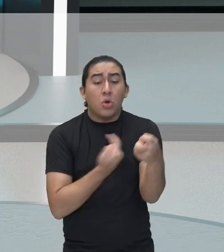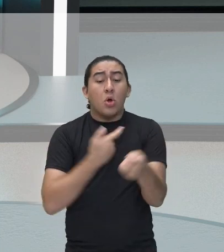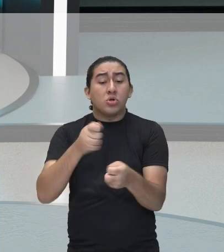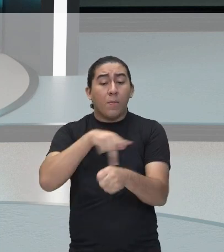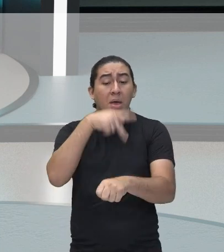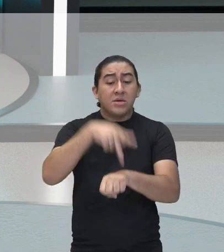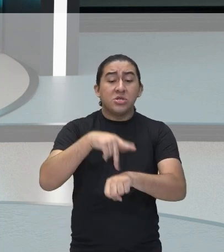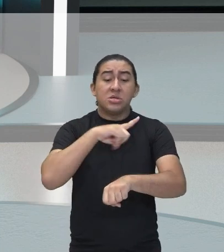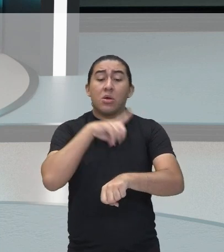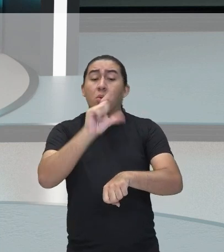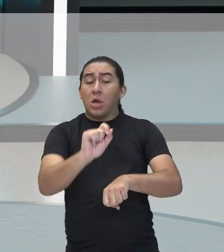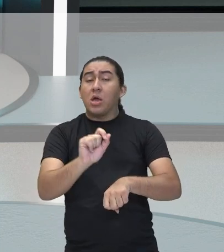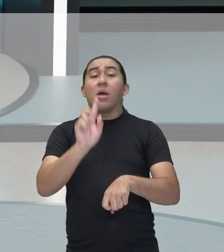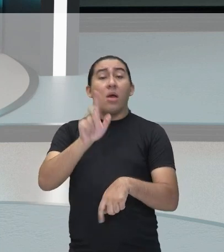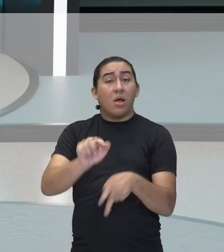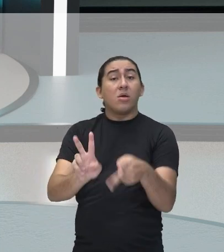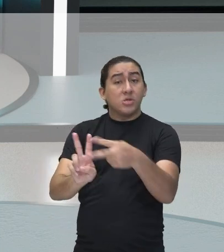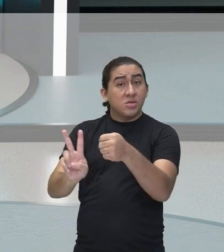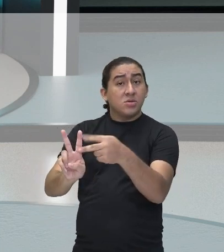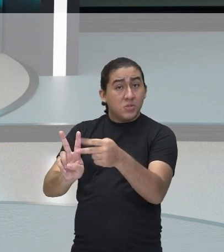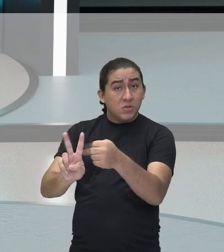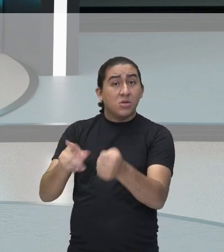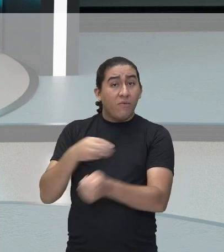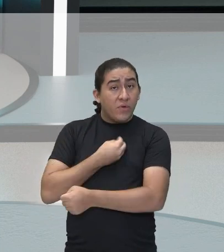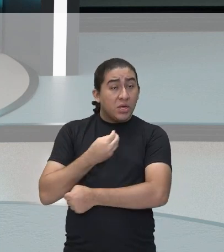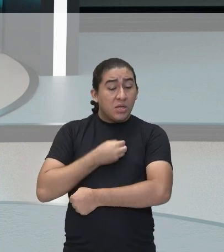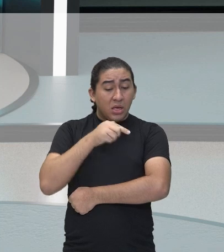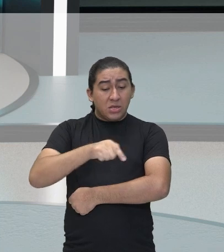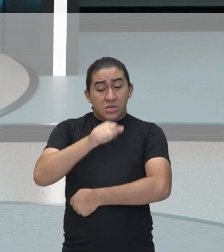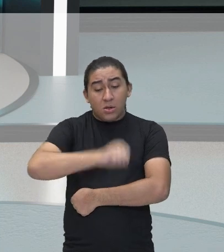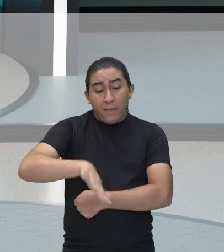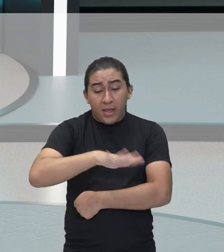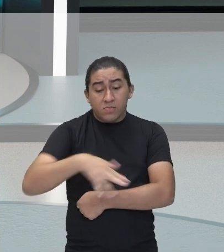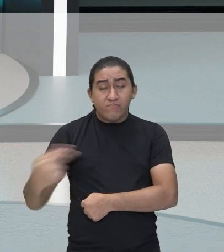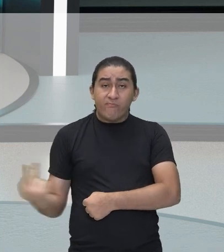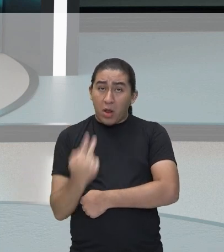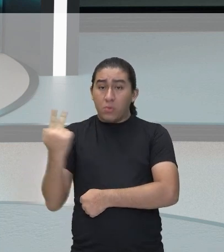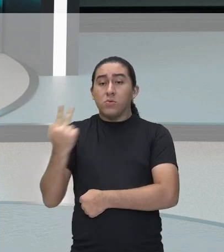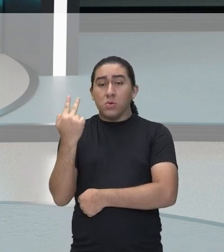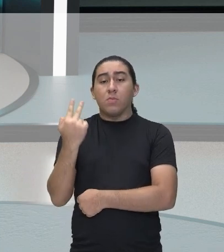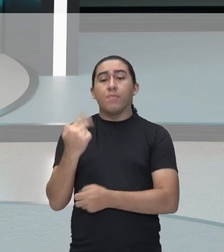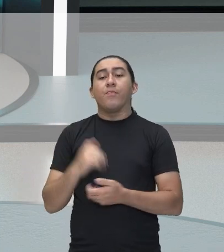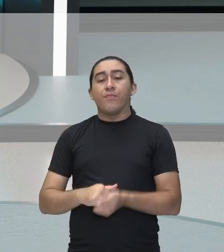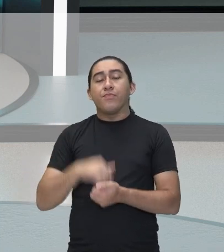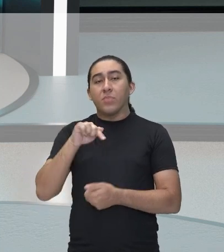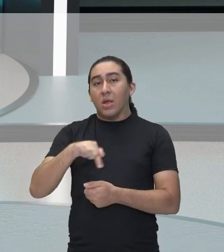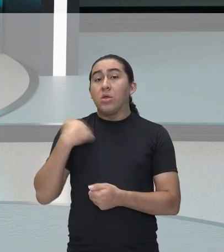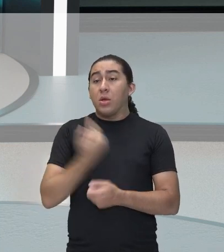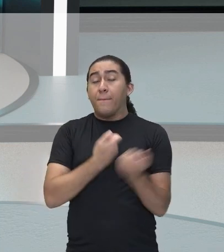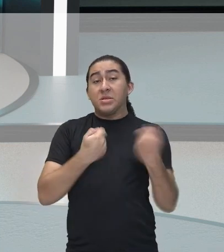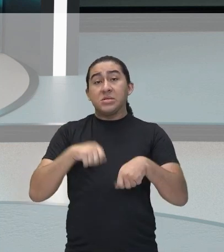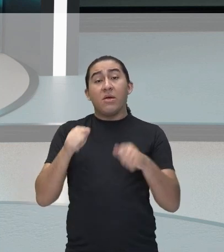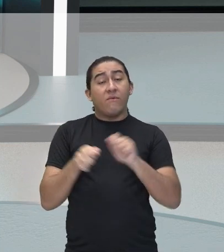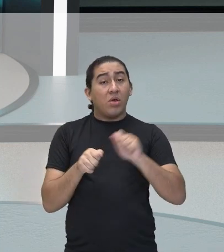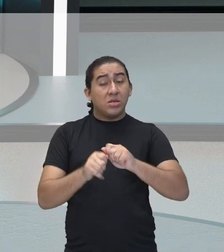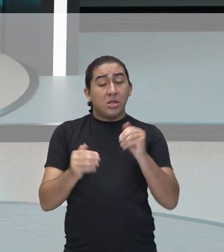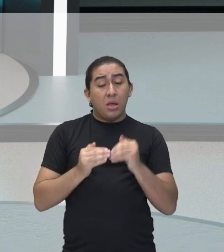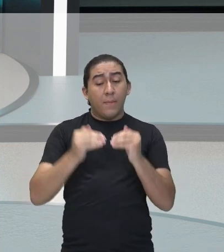os nativos, né, o que estão aqui, vamos valorizar. É isso que nós temos que fazer daqui para frente.